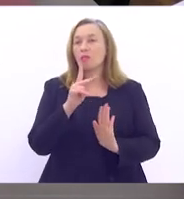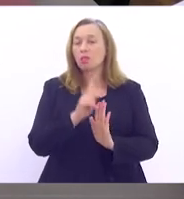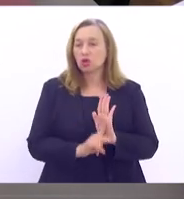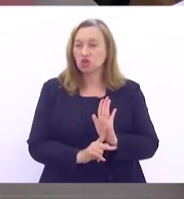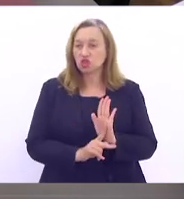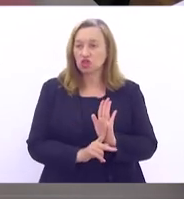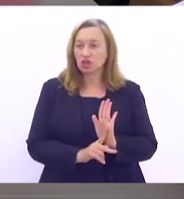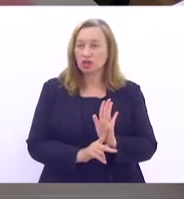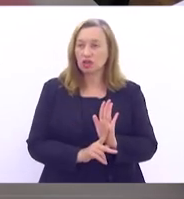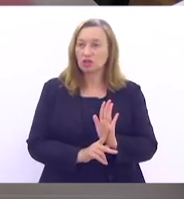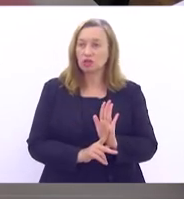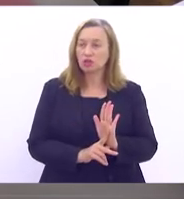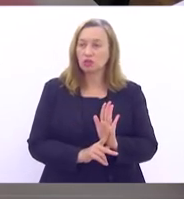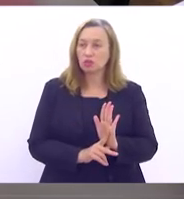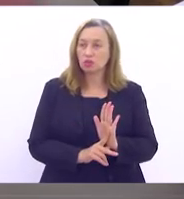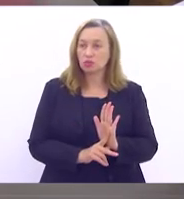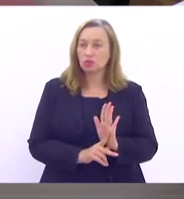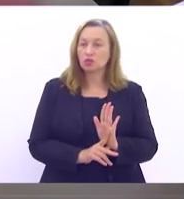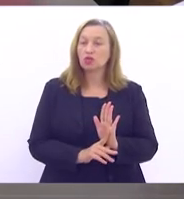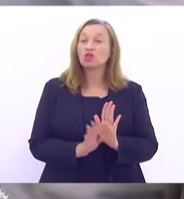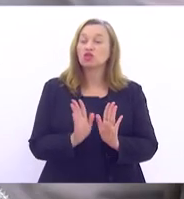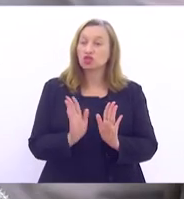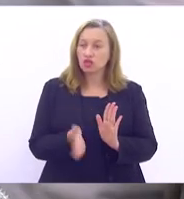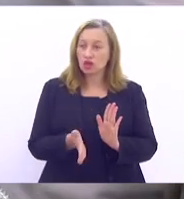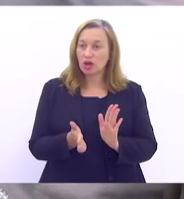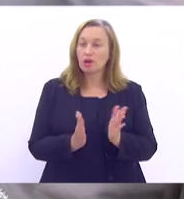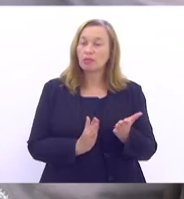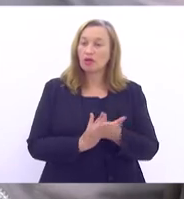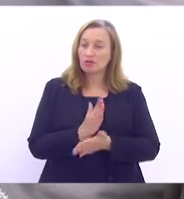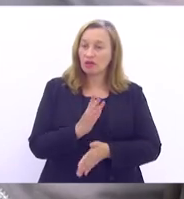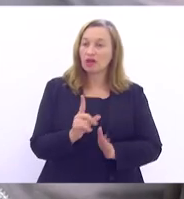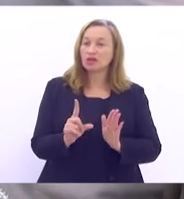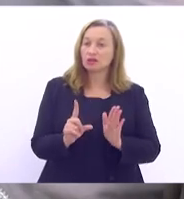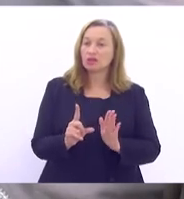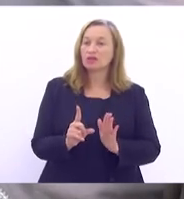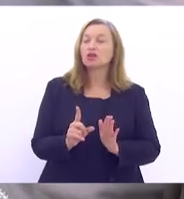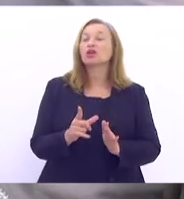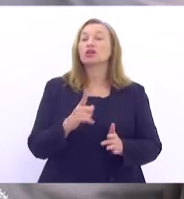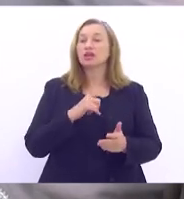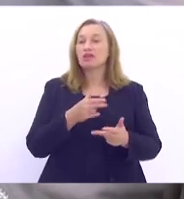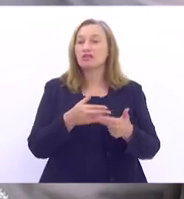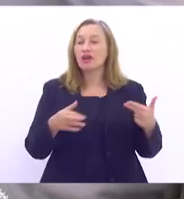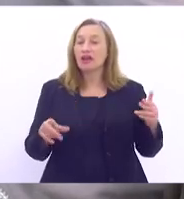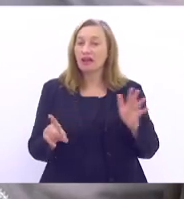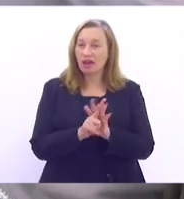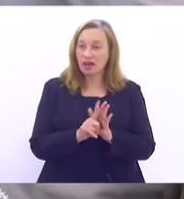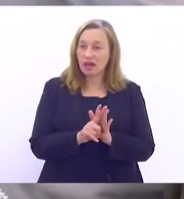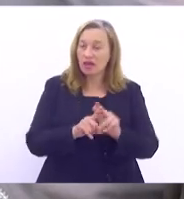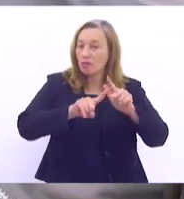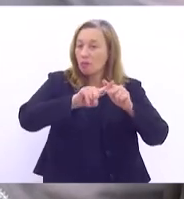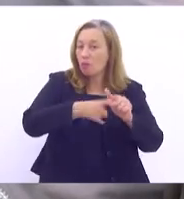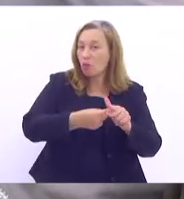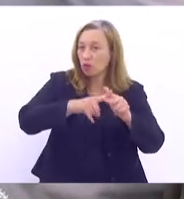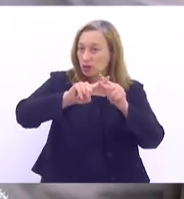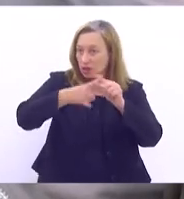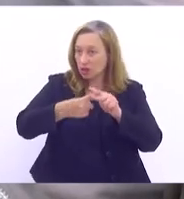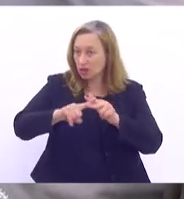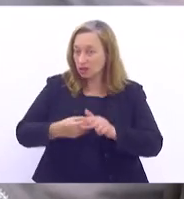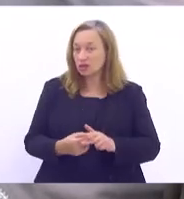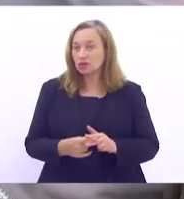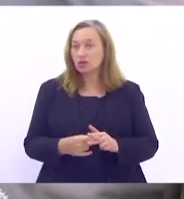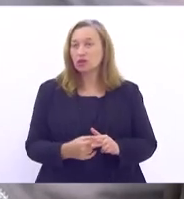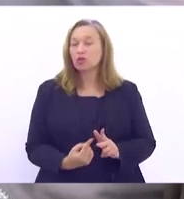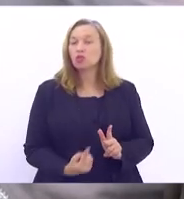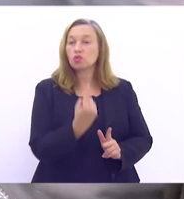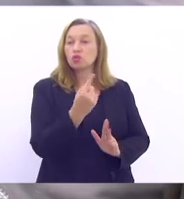que no caso em especial é o Código Tributário Estadual, quando vem inúmeras leis subsequentes alterando esse projeto,